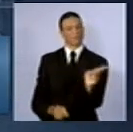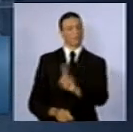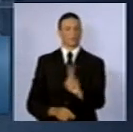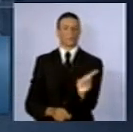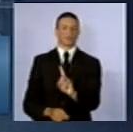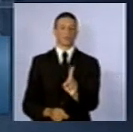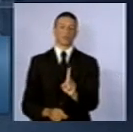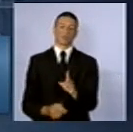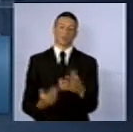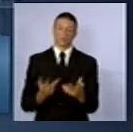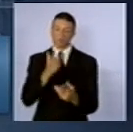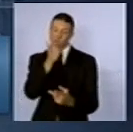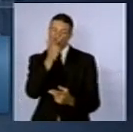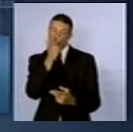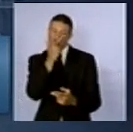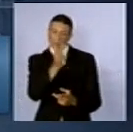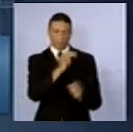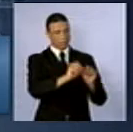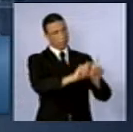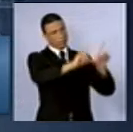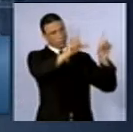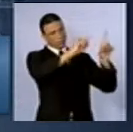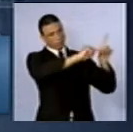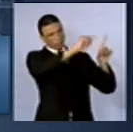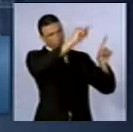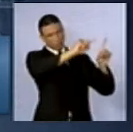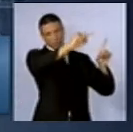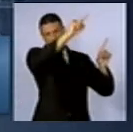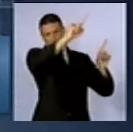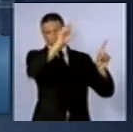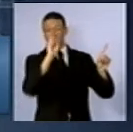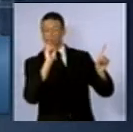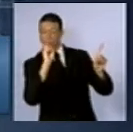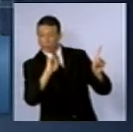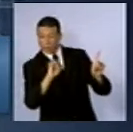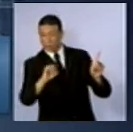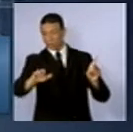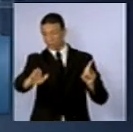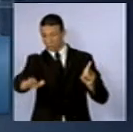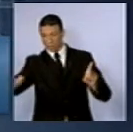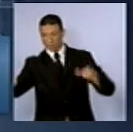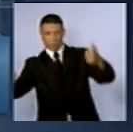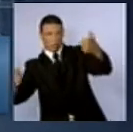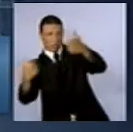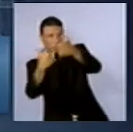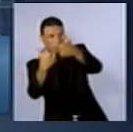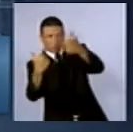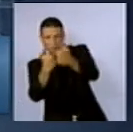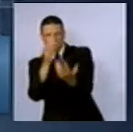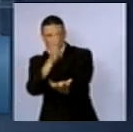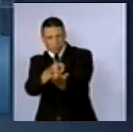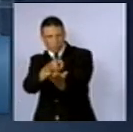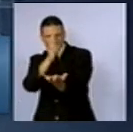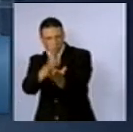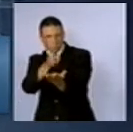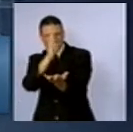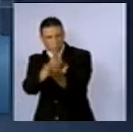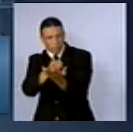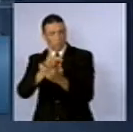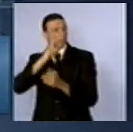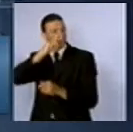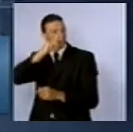nós consideramos que a medida que aumenta a exposição deveria haver um aumento constante do